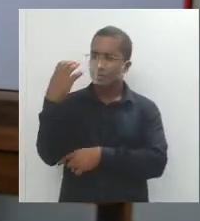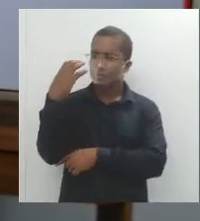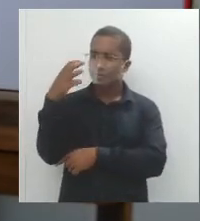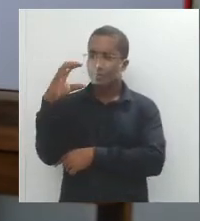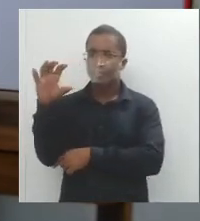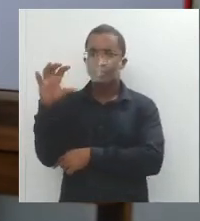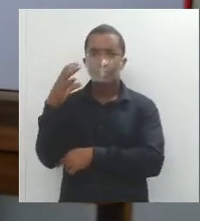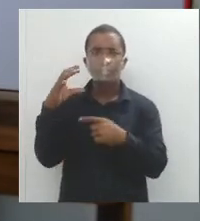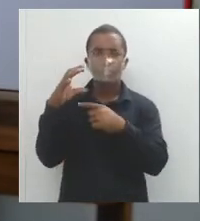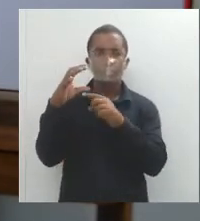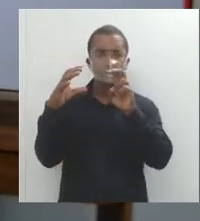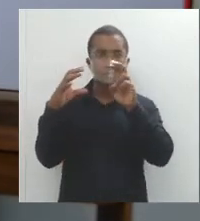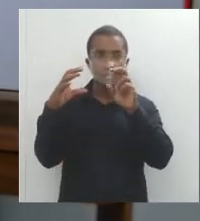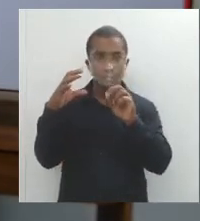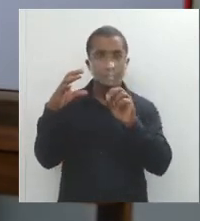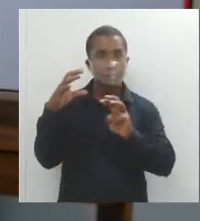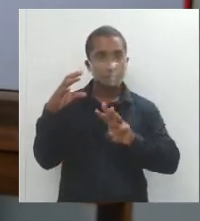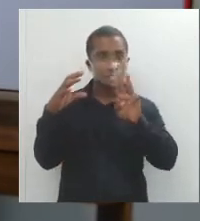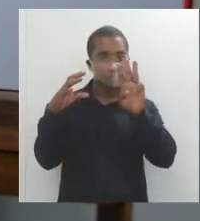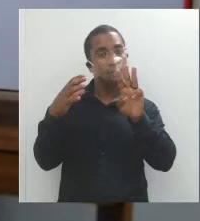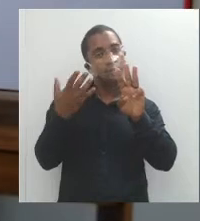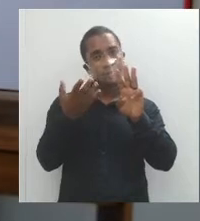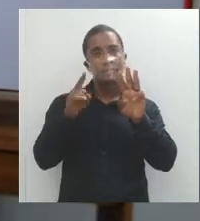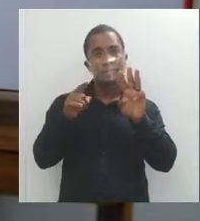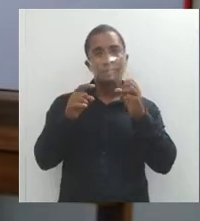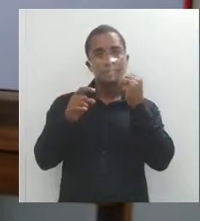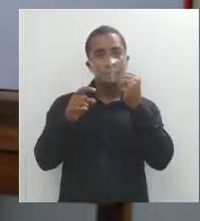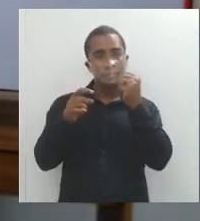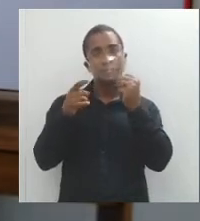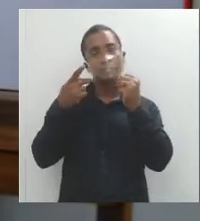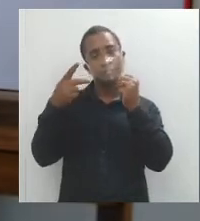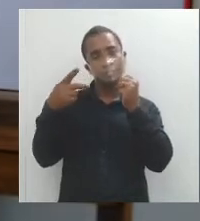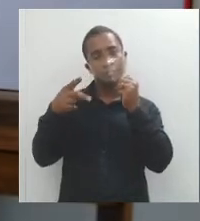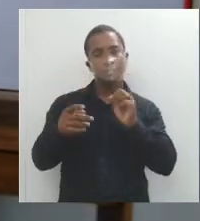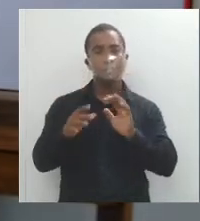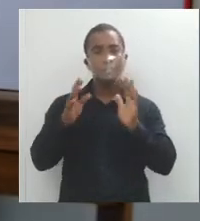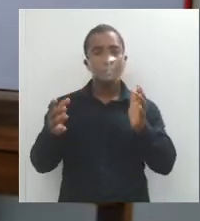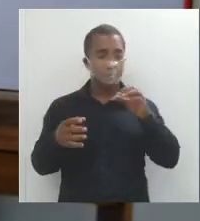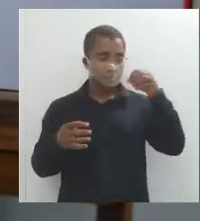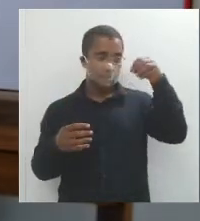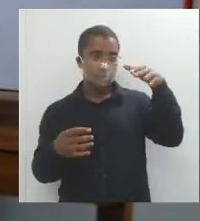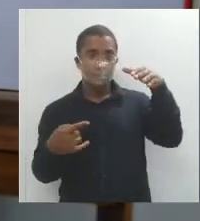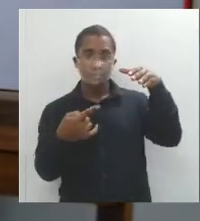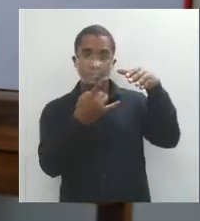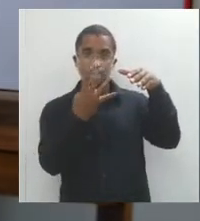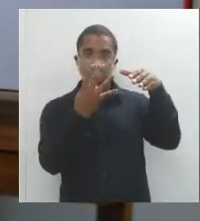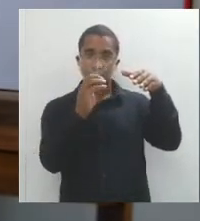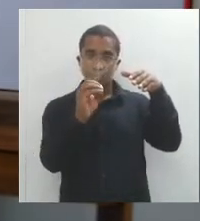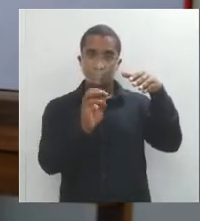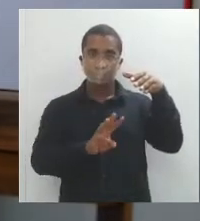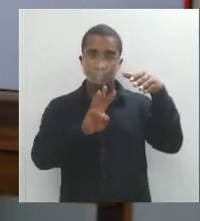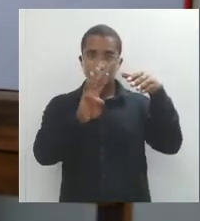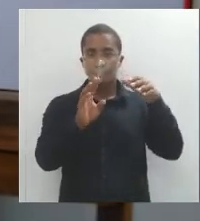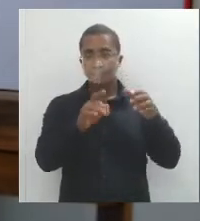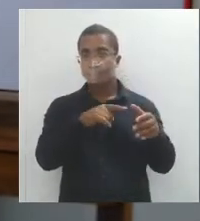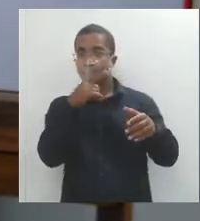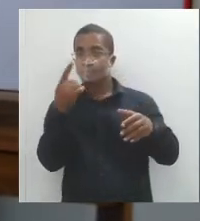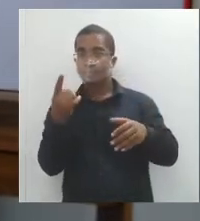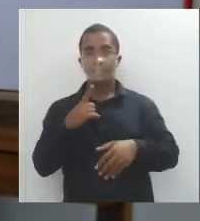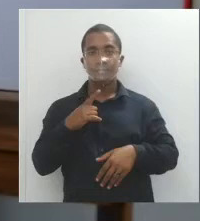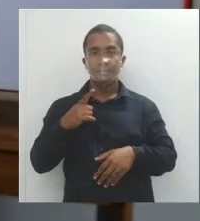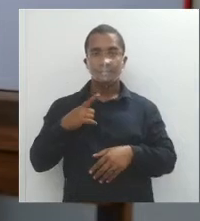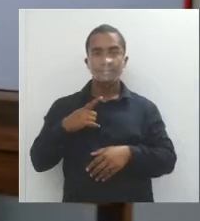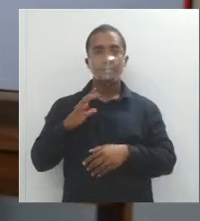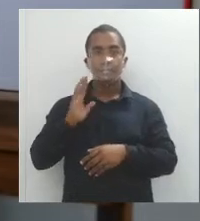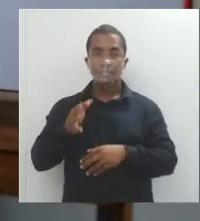watts. É a potência. Então, essa lâmpada tem 40 watts. Essa outra embalagem aqui de